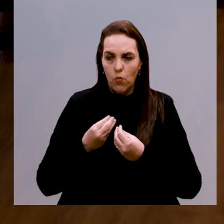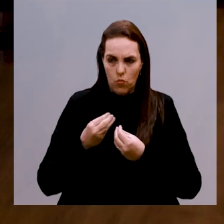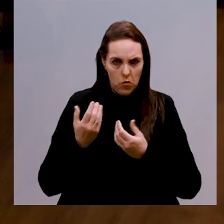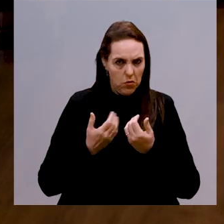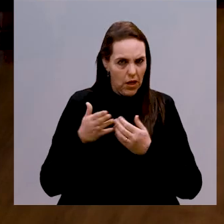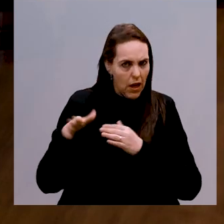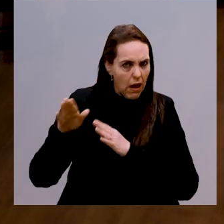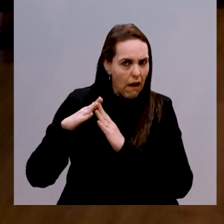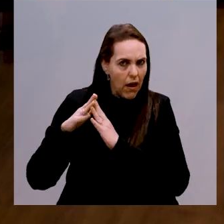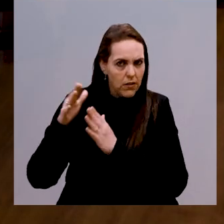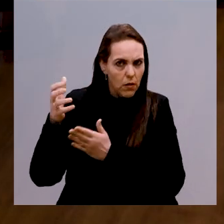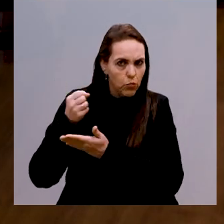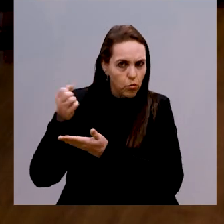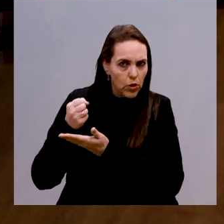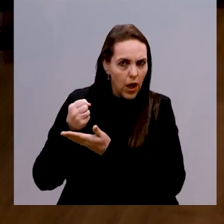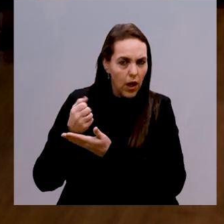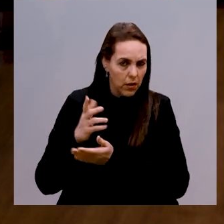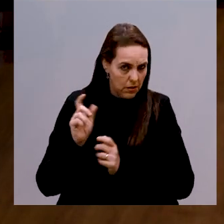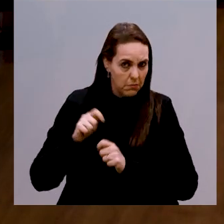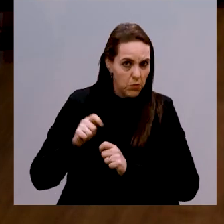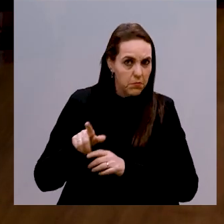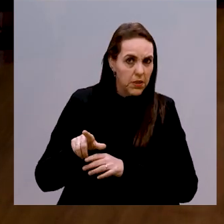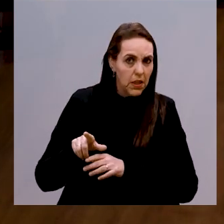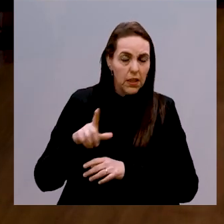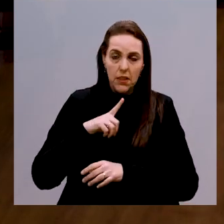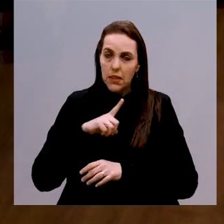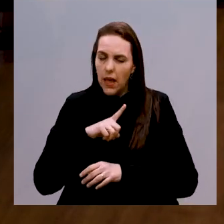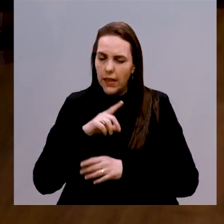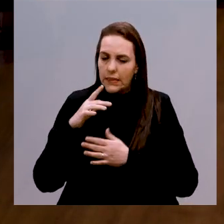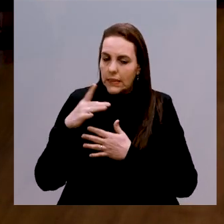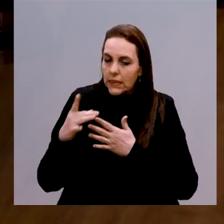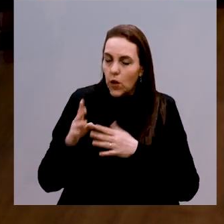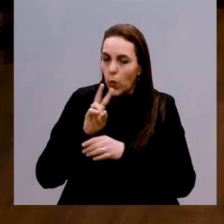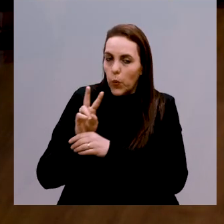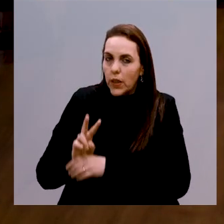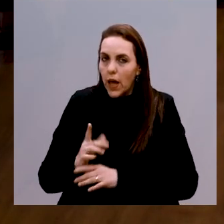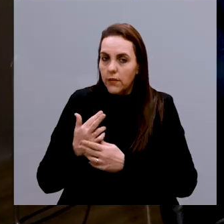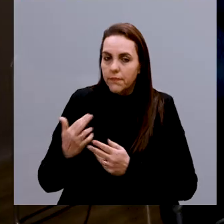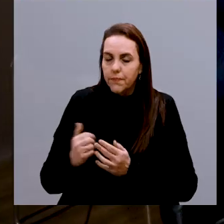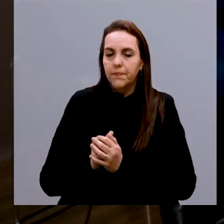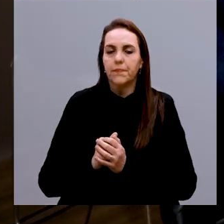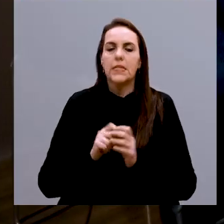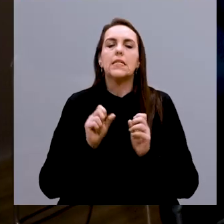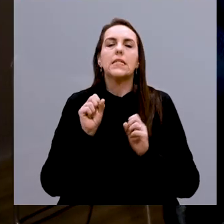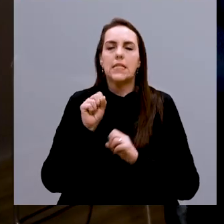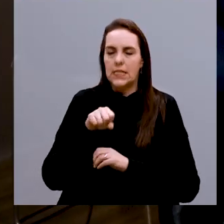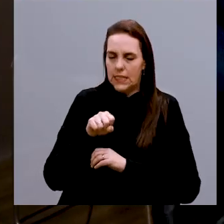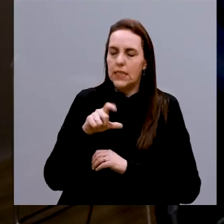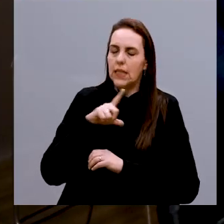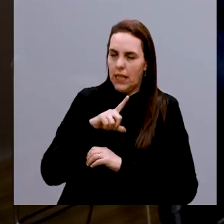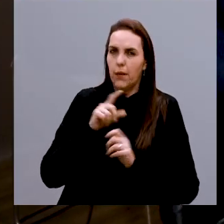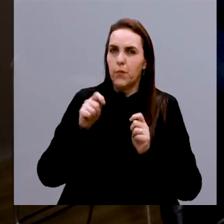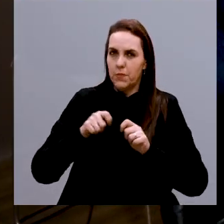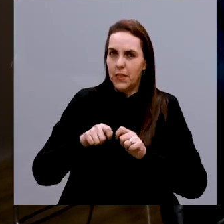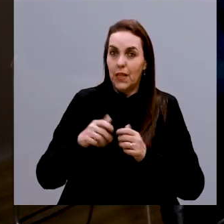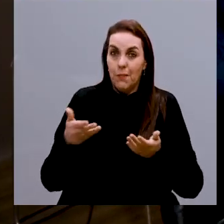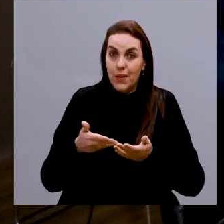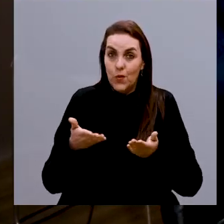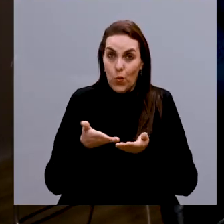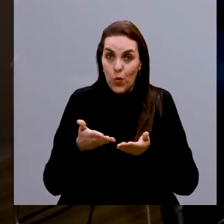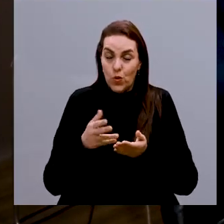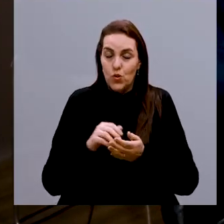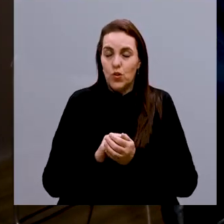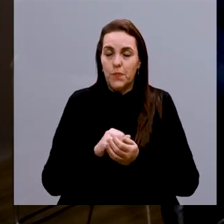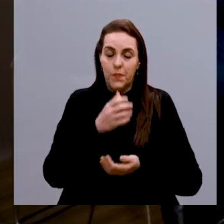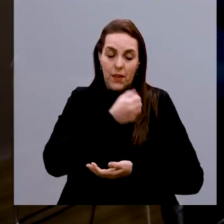buscar em casa? Mas podem doar em casa e depois ir buscar? Tem que ter uma série de cuidados? Existe sim a possibilidade, porém, hoje